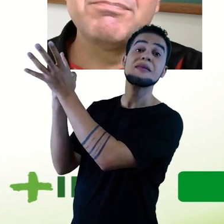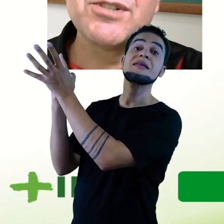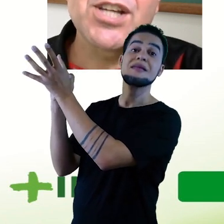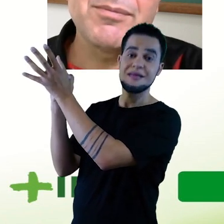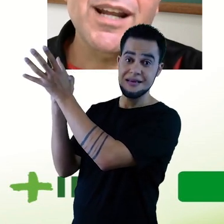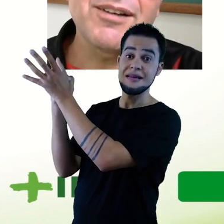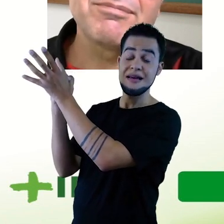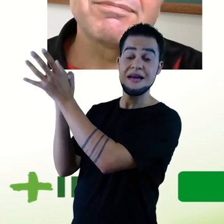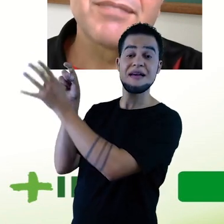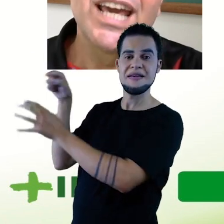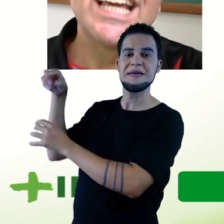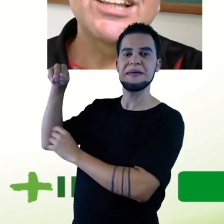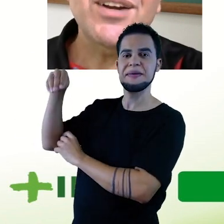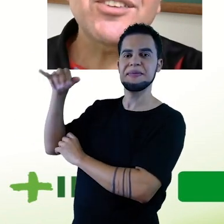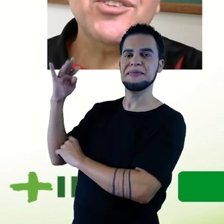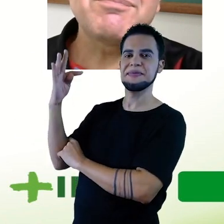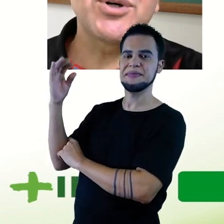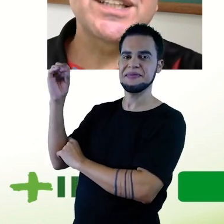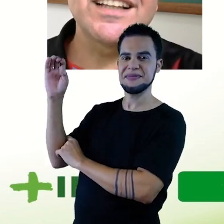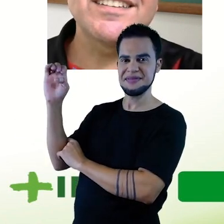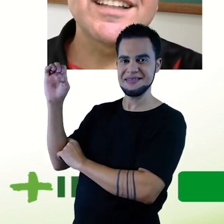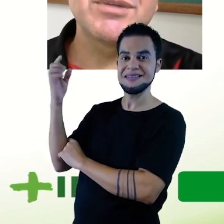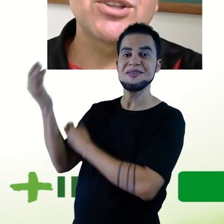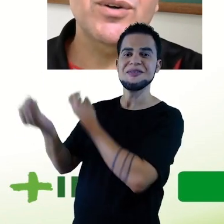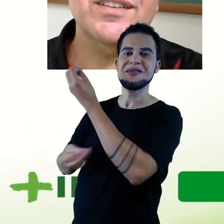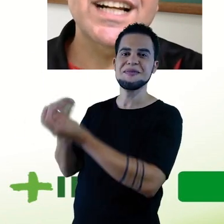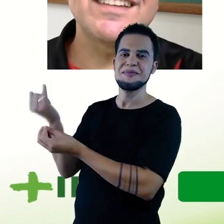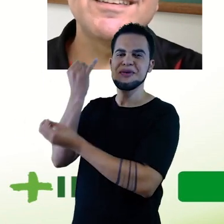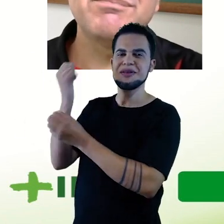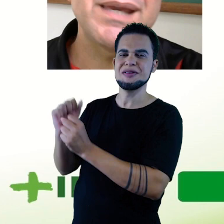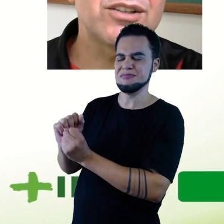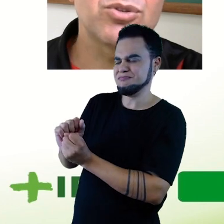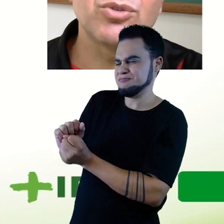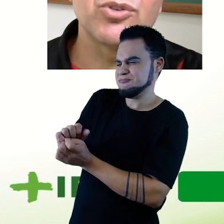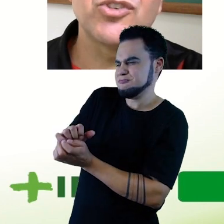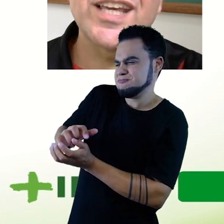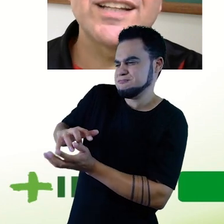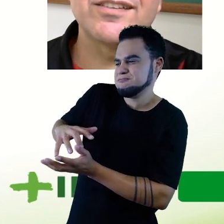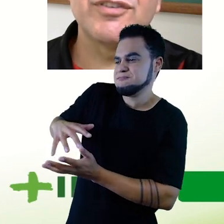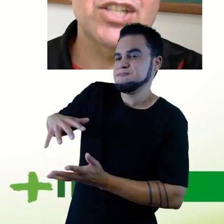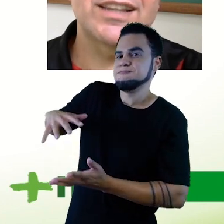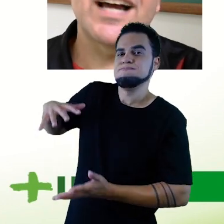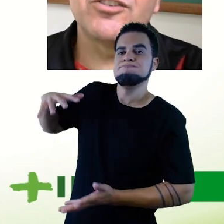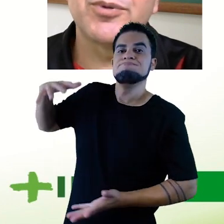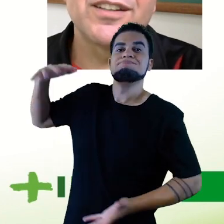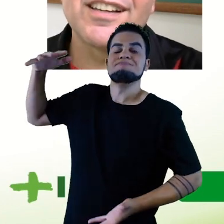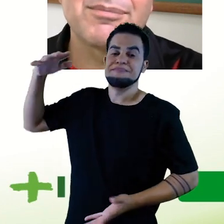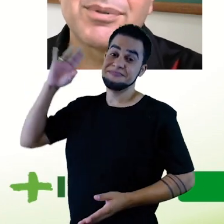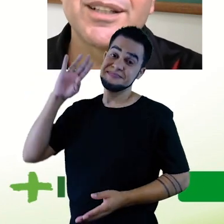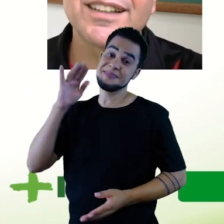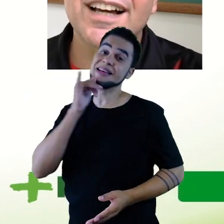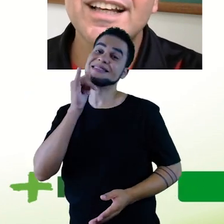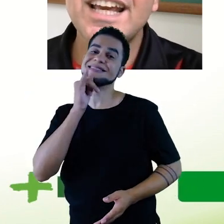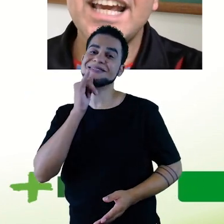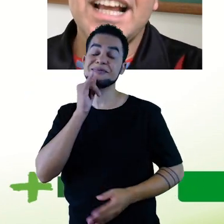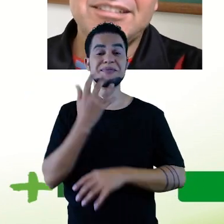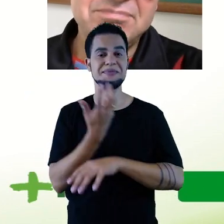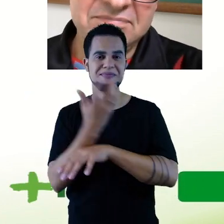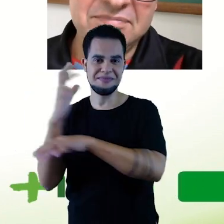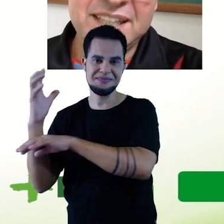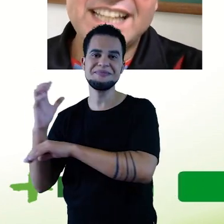semente germinar. Então, olha só a importância da mitose, crescimento dos seres vegetais, por exemplo,